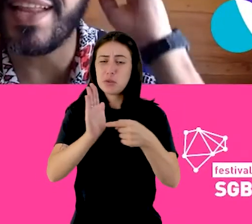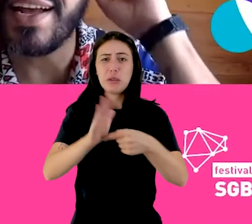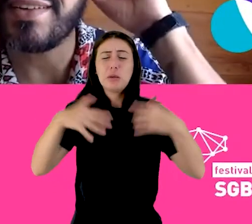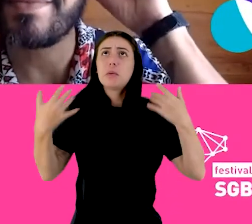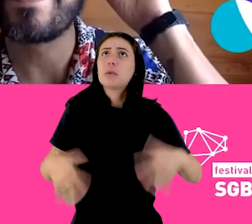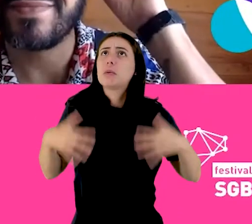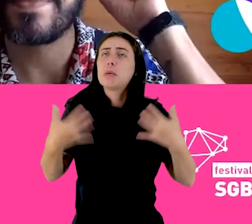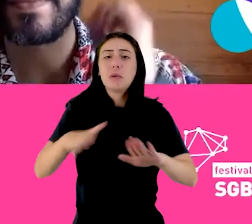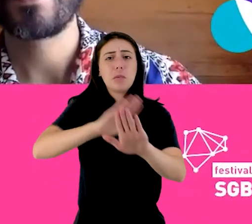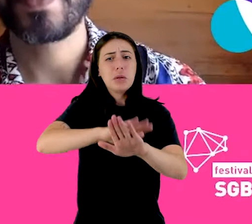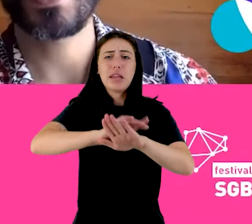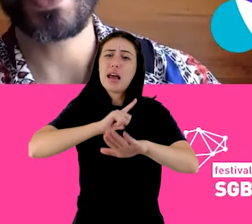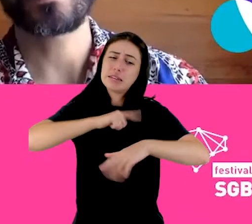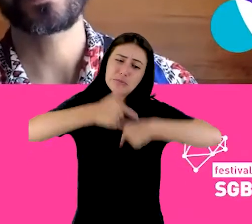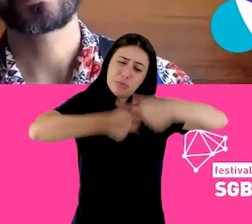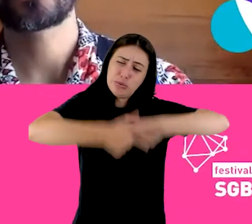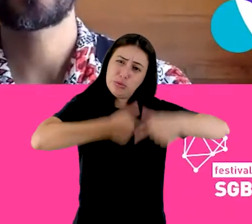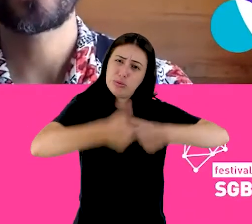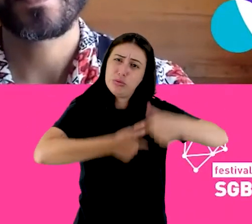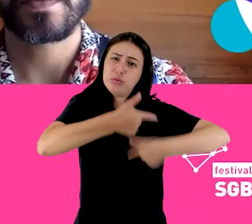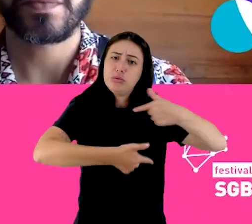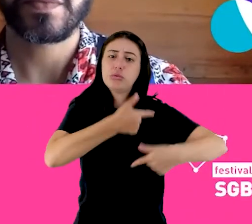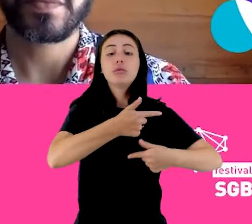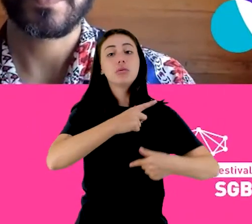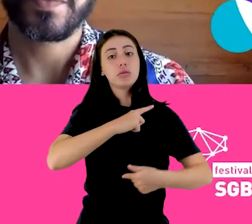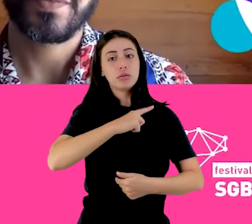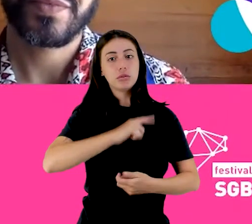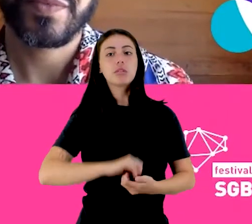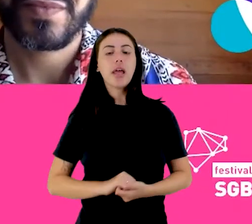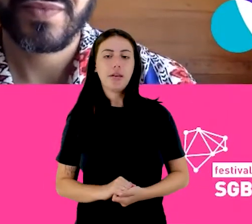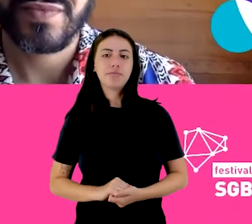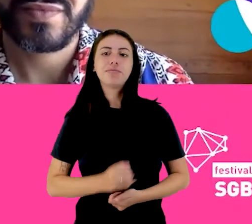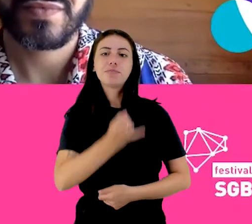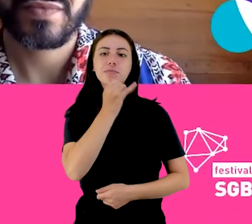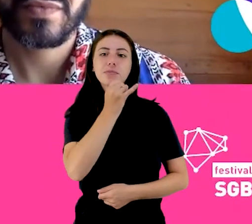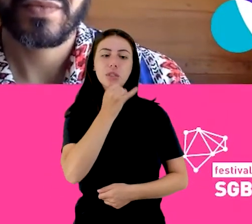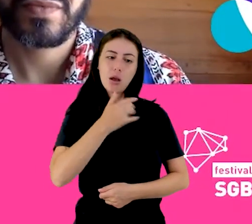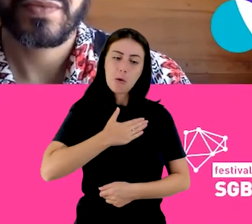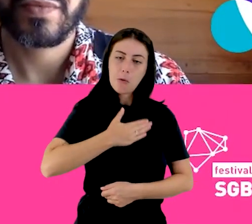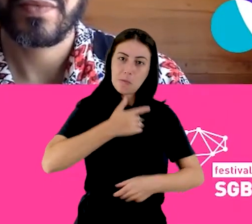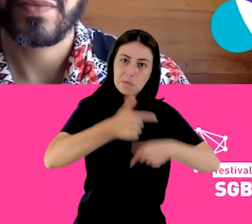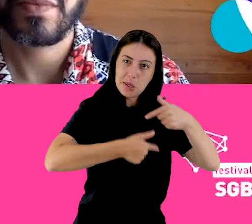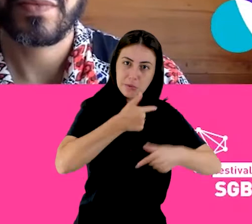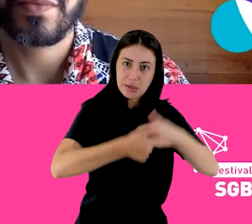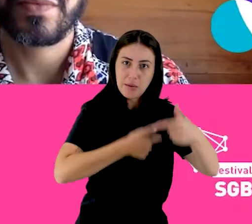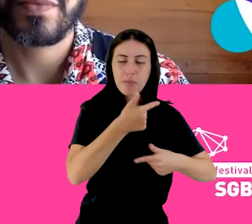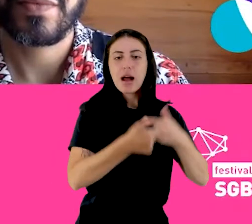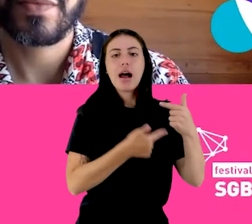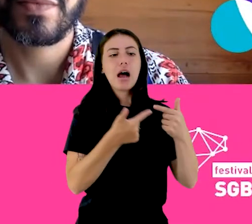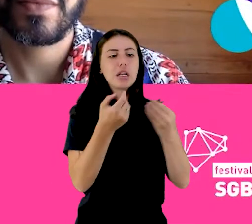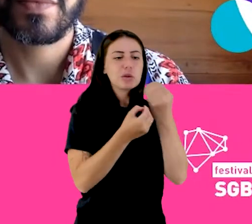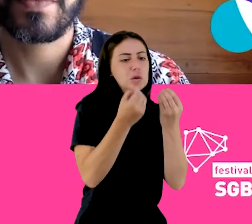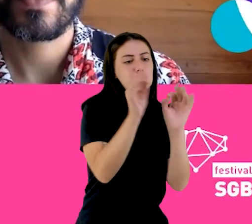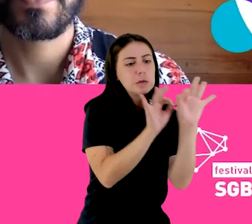Tem uma uma entrega. energia muito. O É. Belisário fala duas coisas que eu reproduzo porque eu acredito nisso. Ele fala que para colocar um